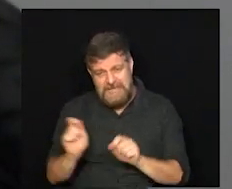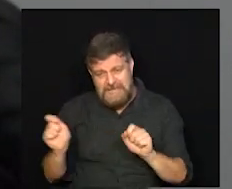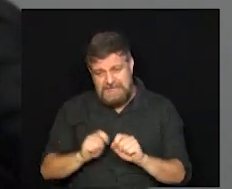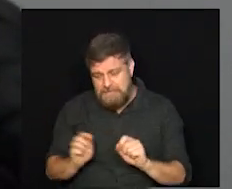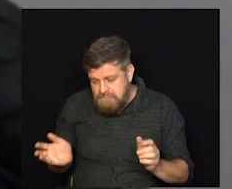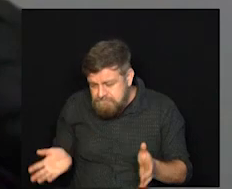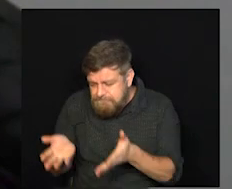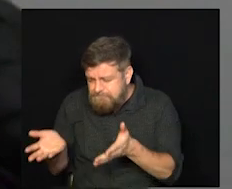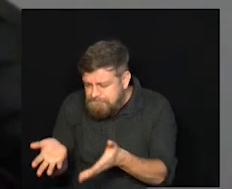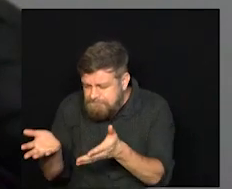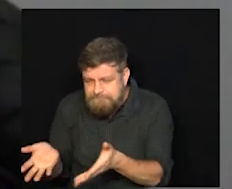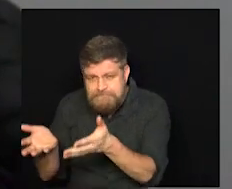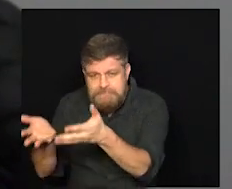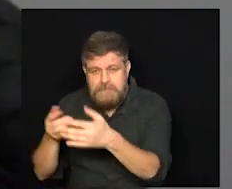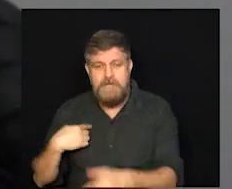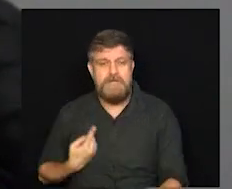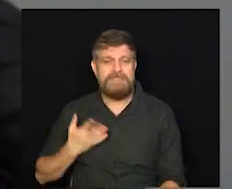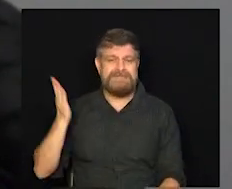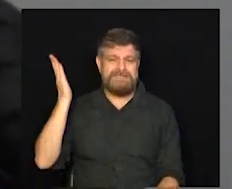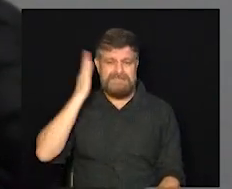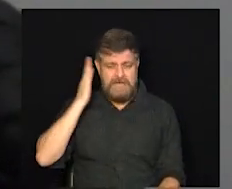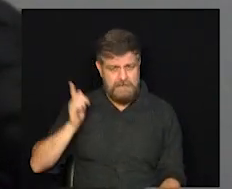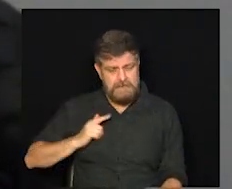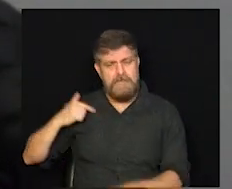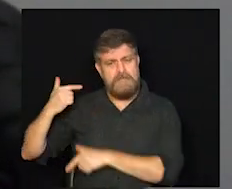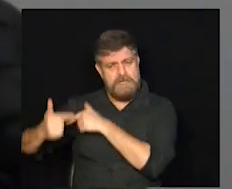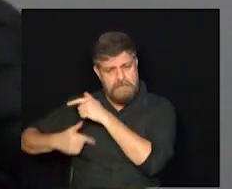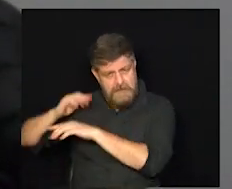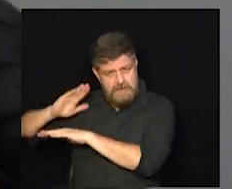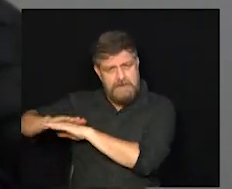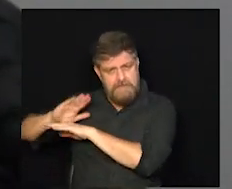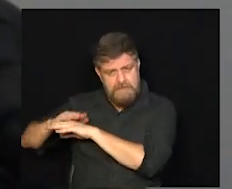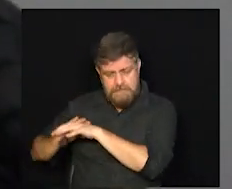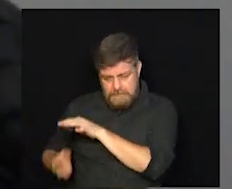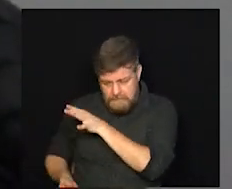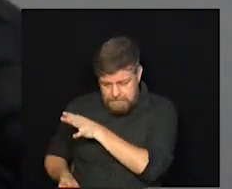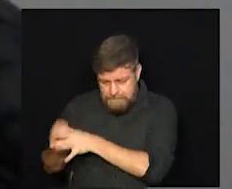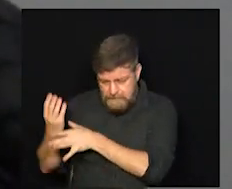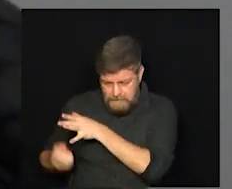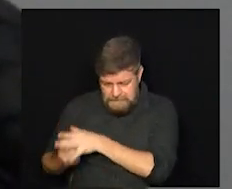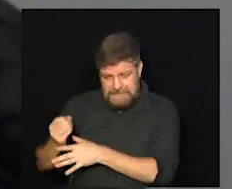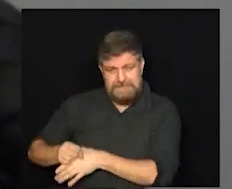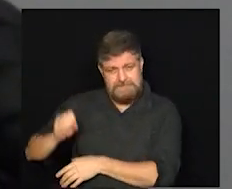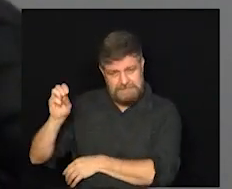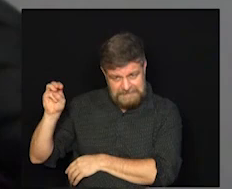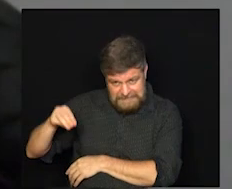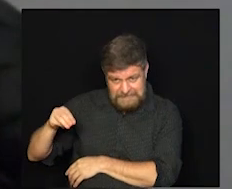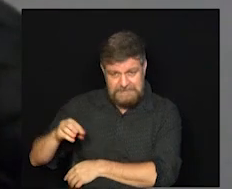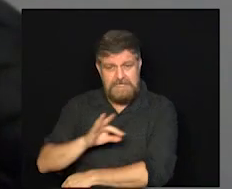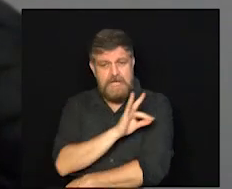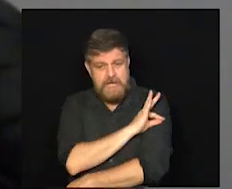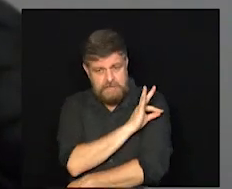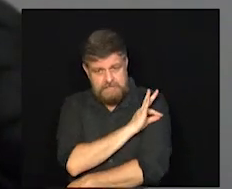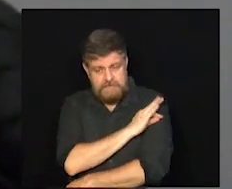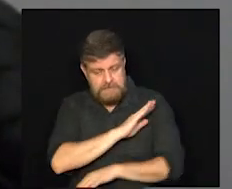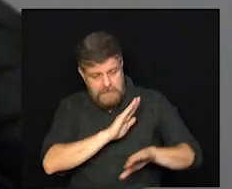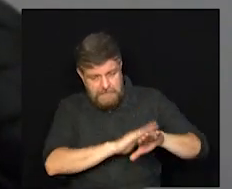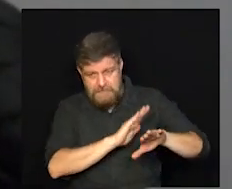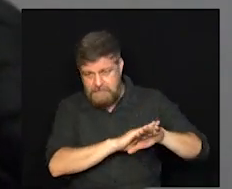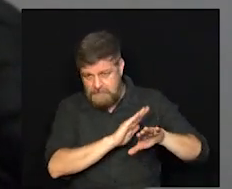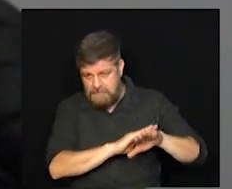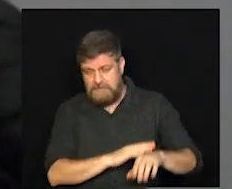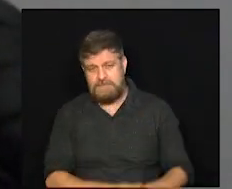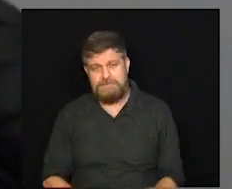sabemos de tantos e tantos trabalhos, né, desenvolvidos pela Prefeitura de Campinas,